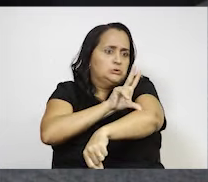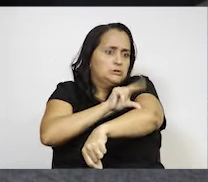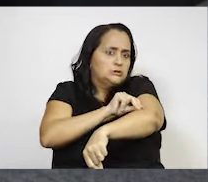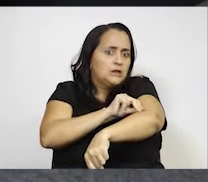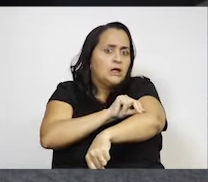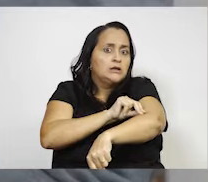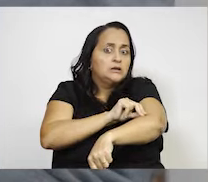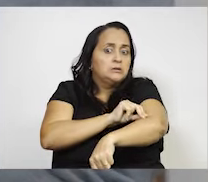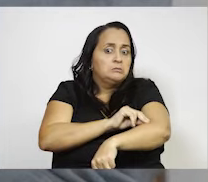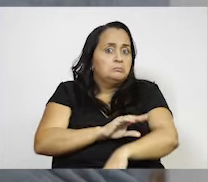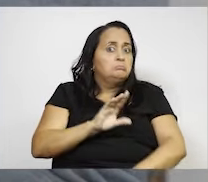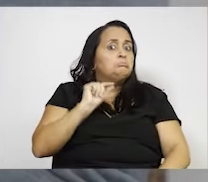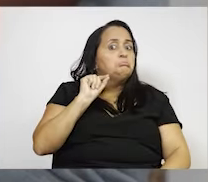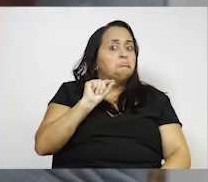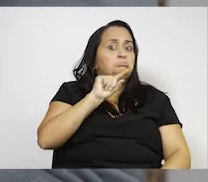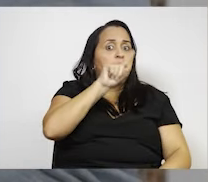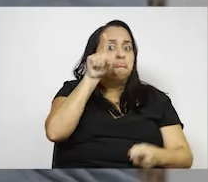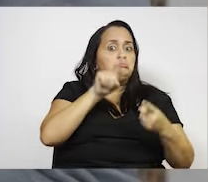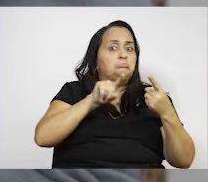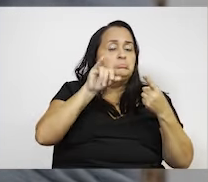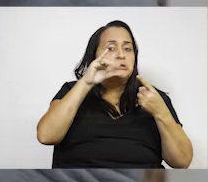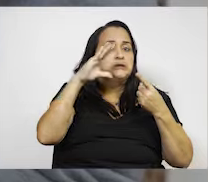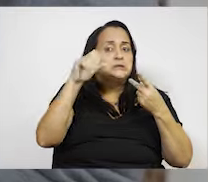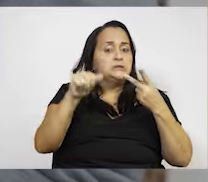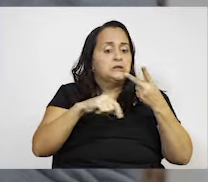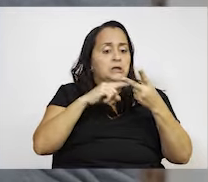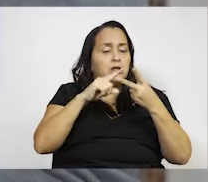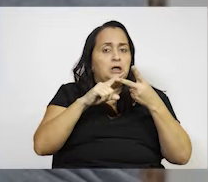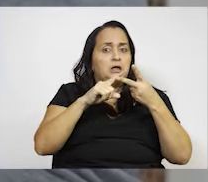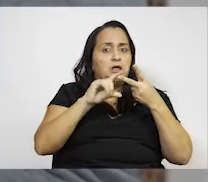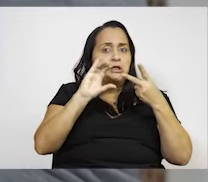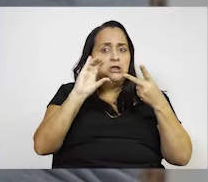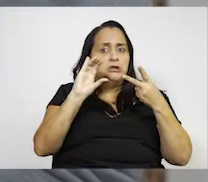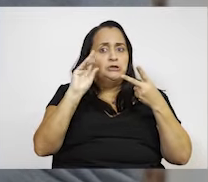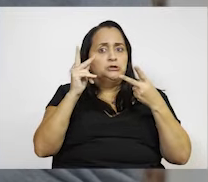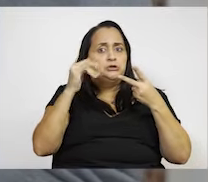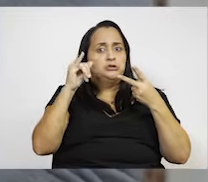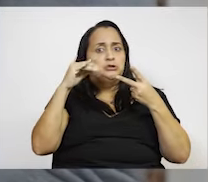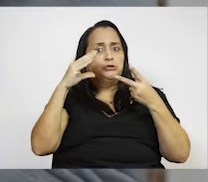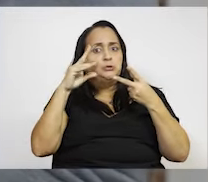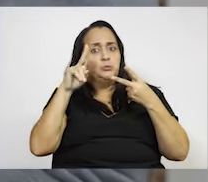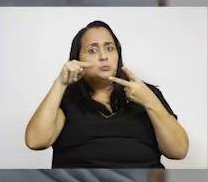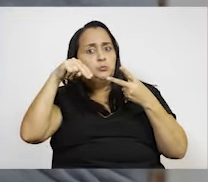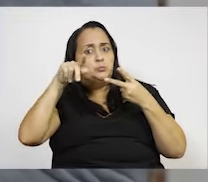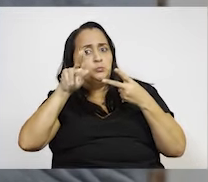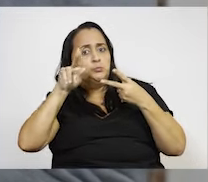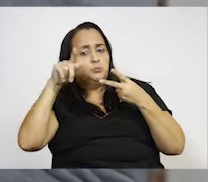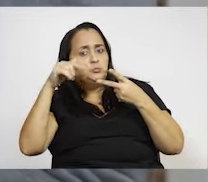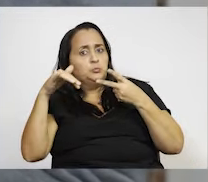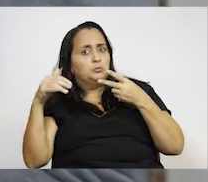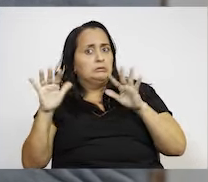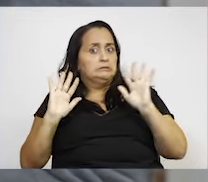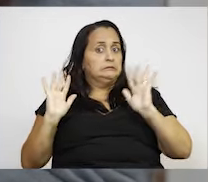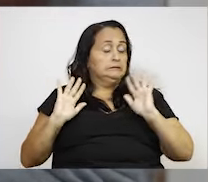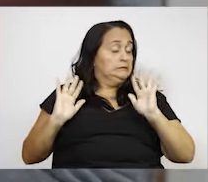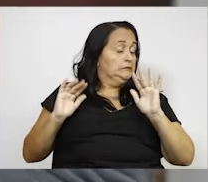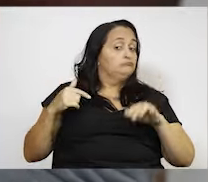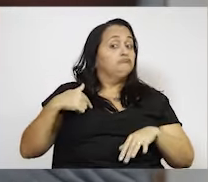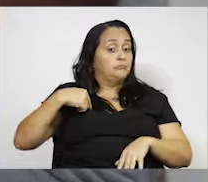Imagine agora com a zika e a chikungunya, o perigo é ainda maior. quer saber, eu vou lá no quintal ver se não tem